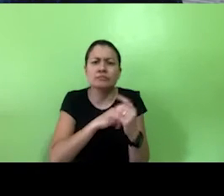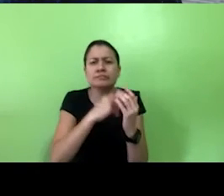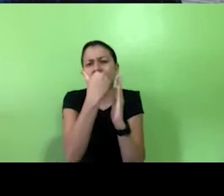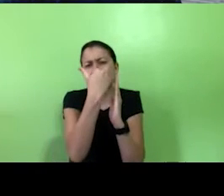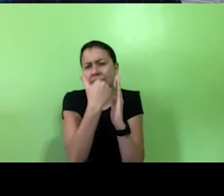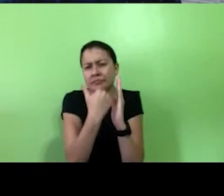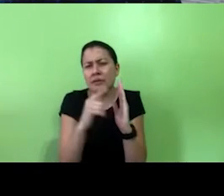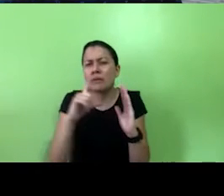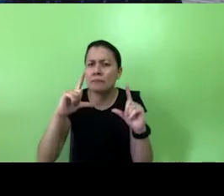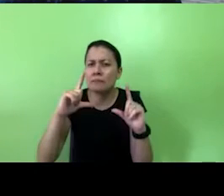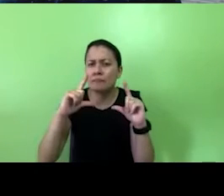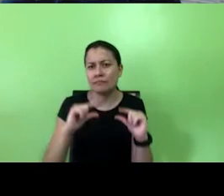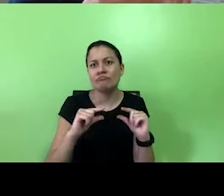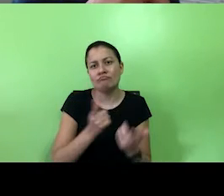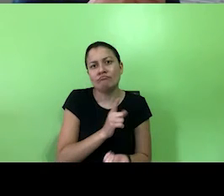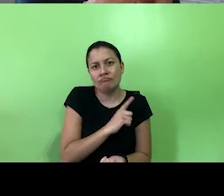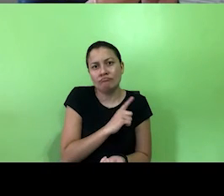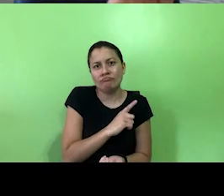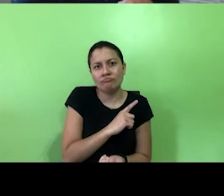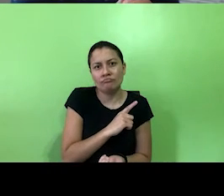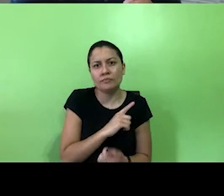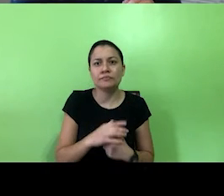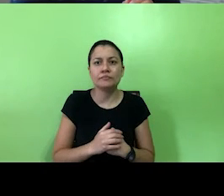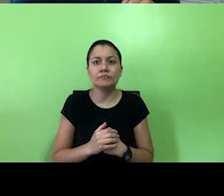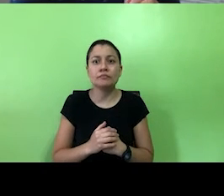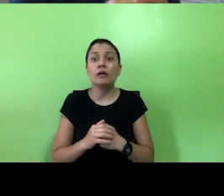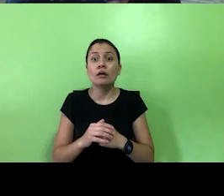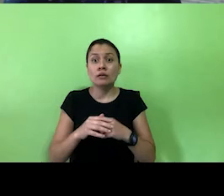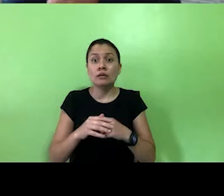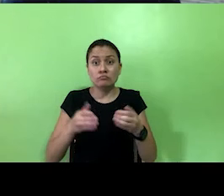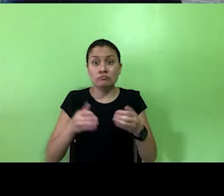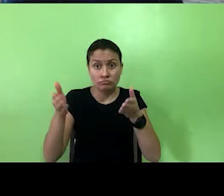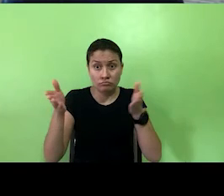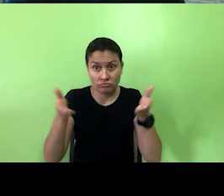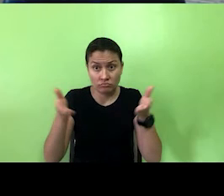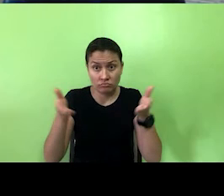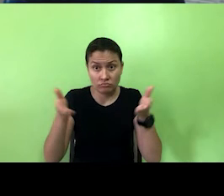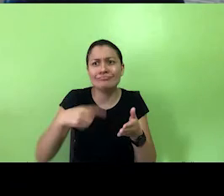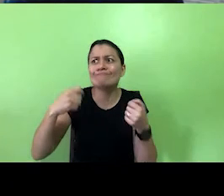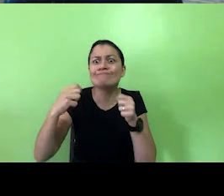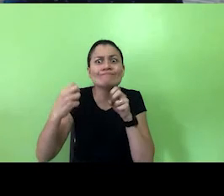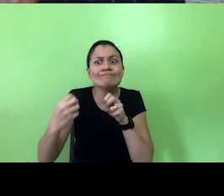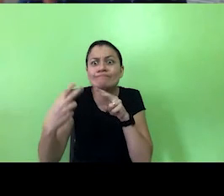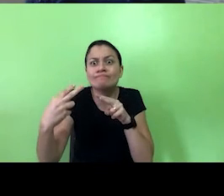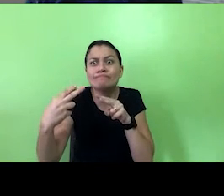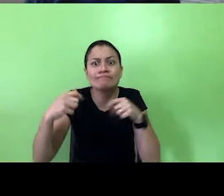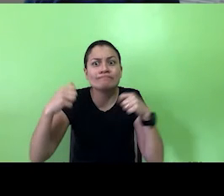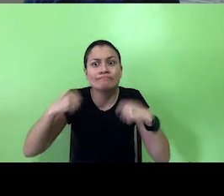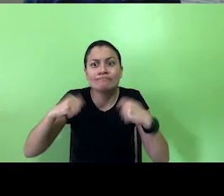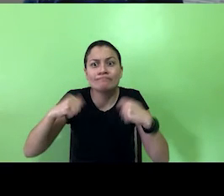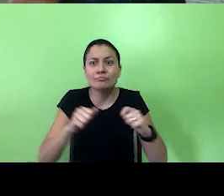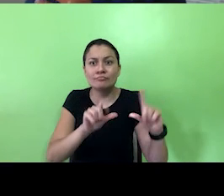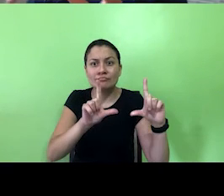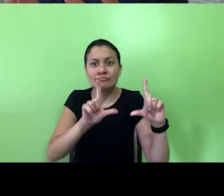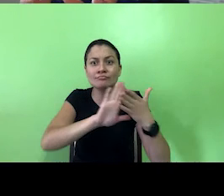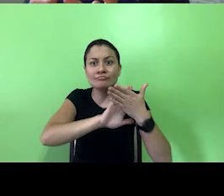Porque a gente depende, nesse cenário que a gente estava hoje, a gente dependia muito do contato visual do participante com a janela do